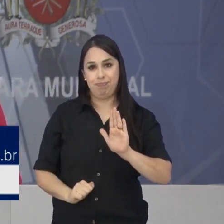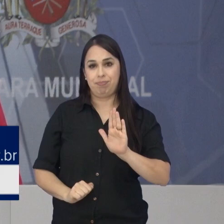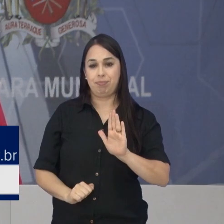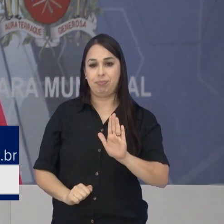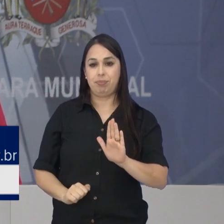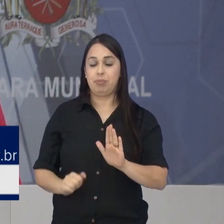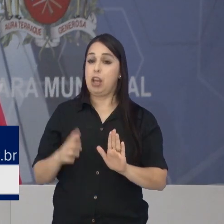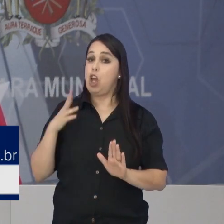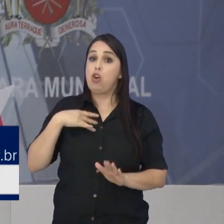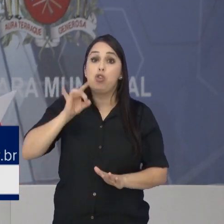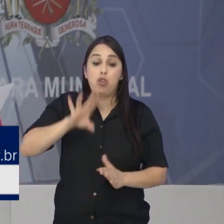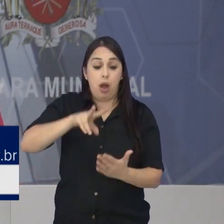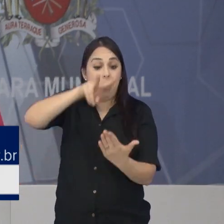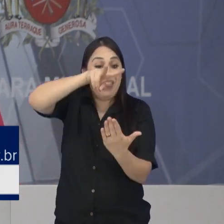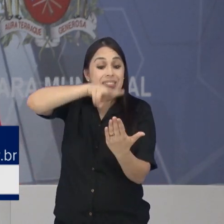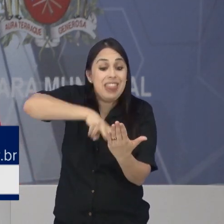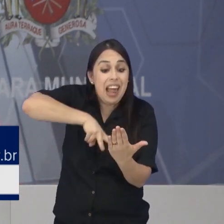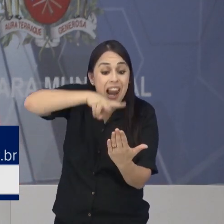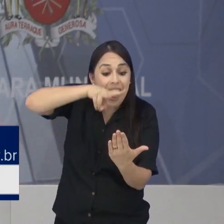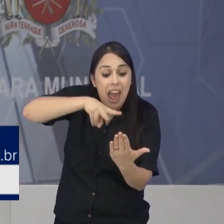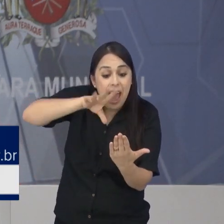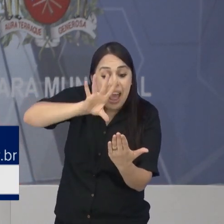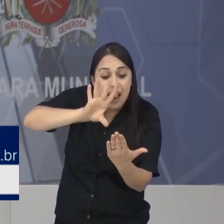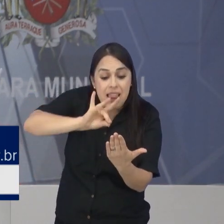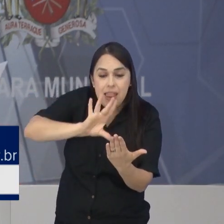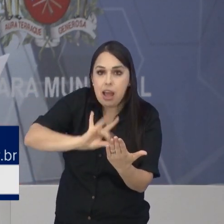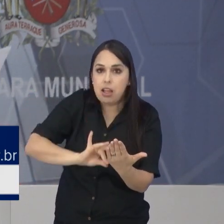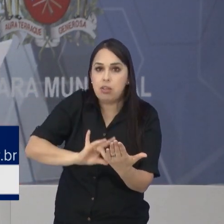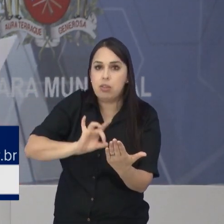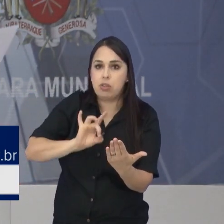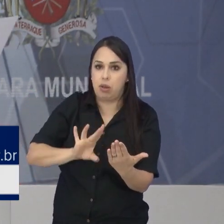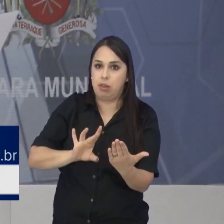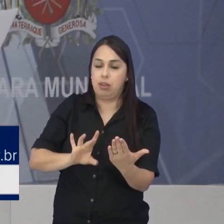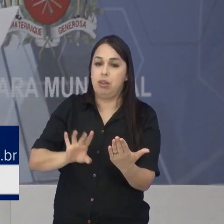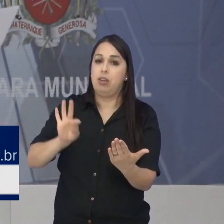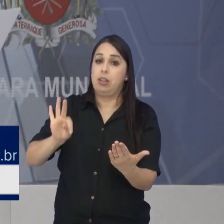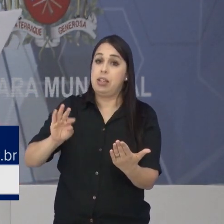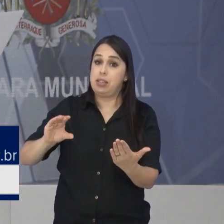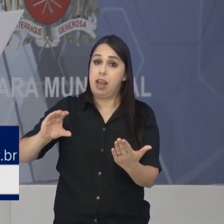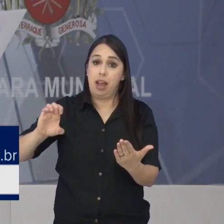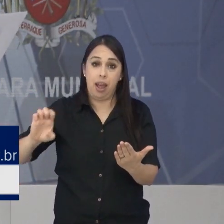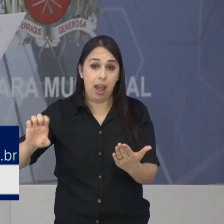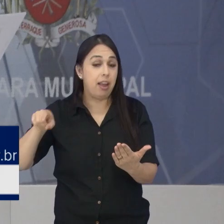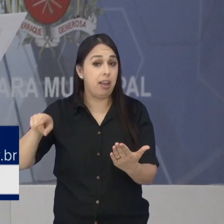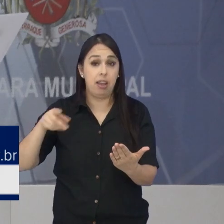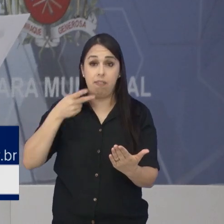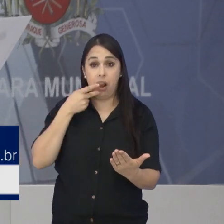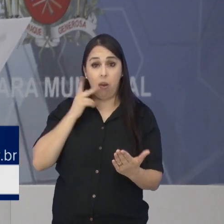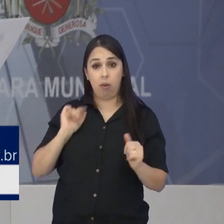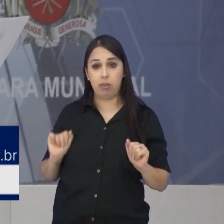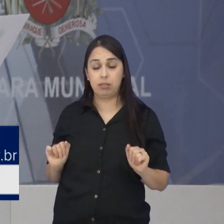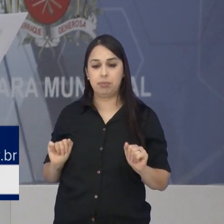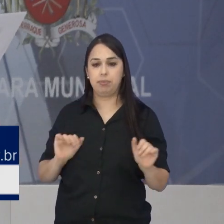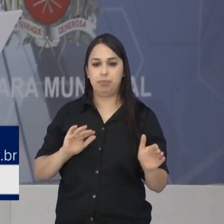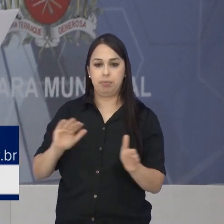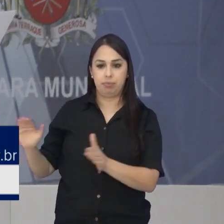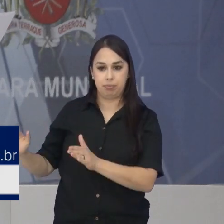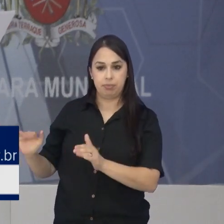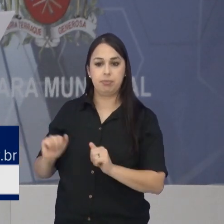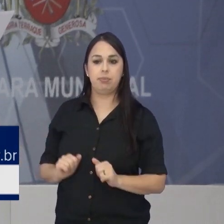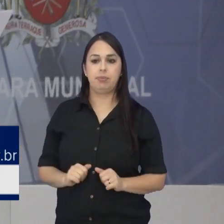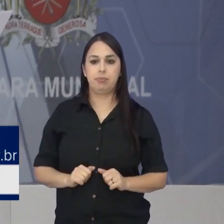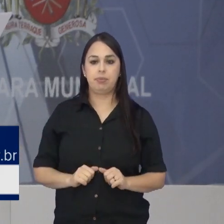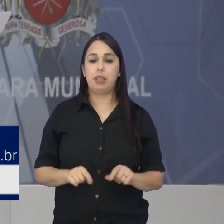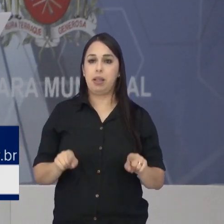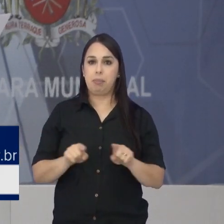fazendo uma leitura e apontando as inconsistências. No exercício examinado,